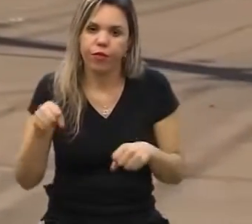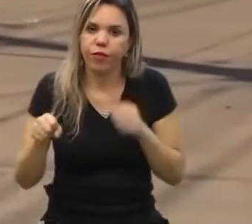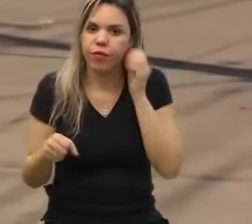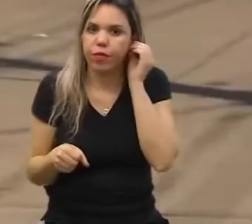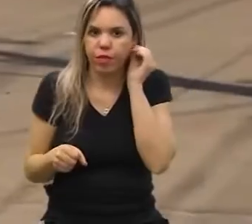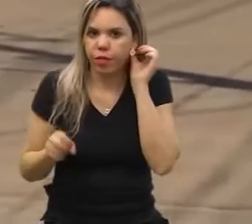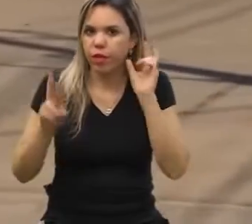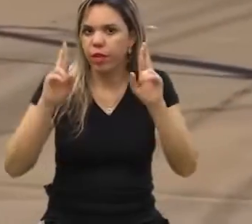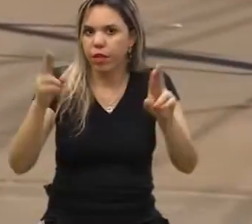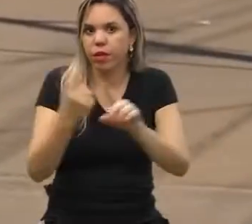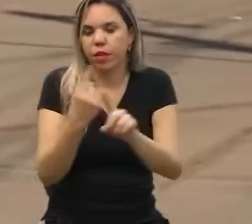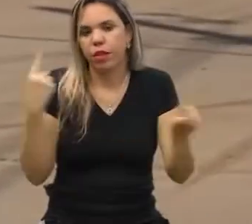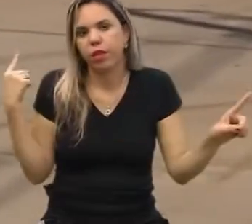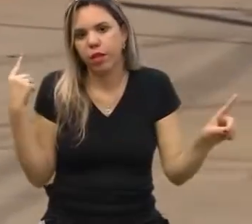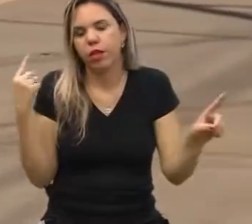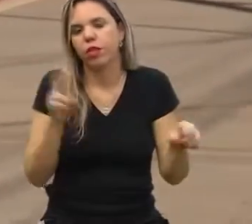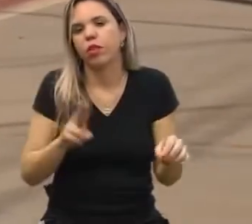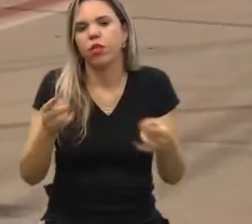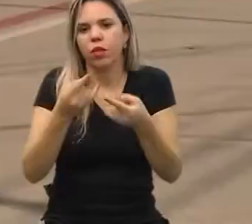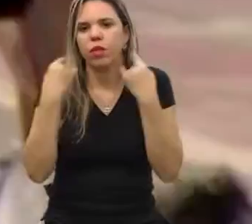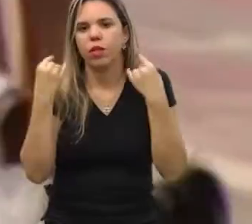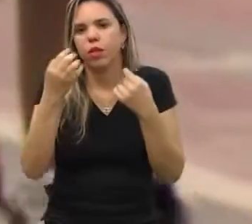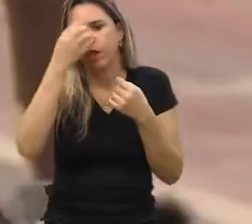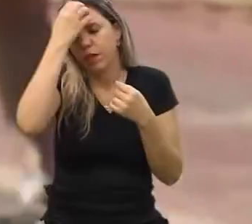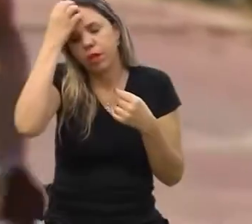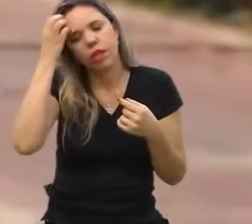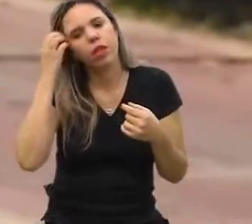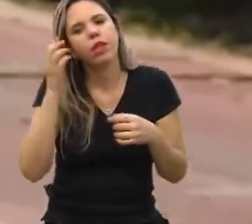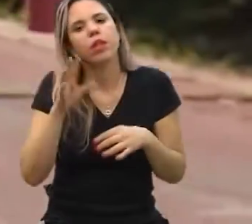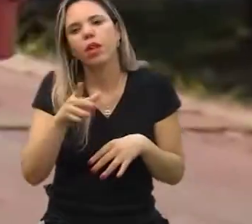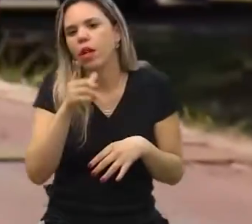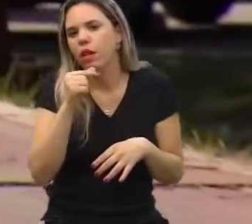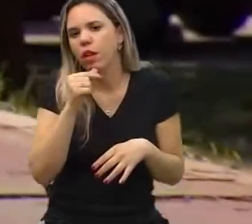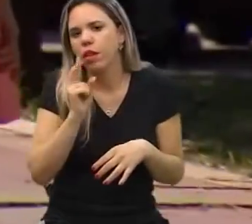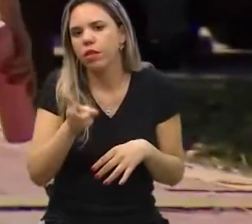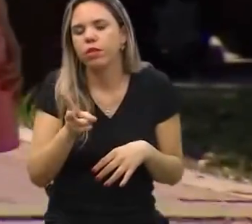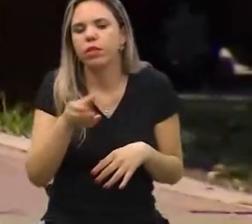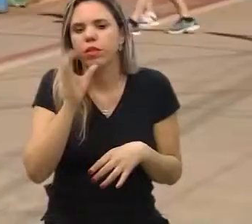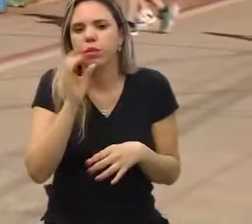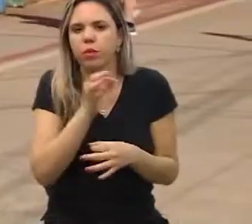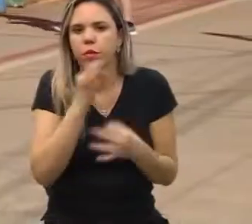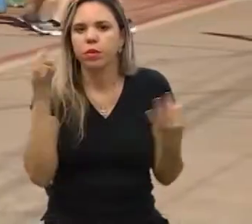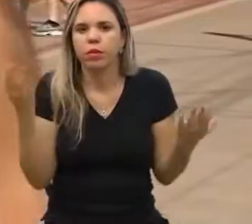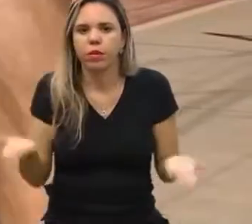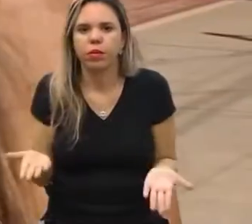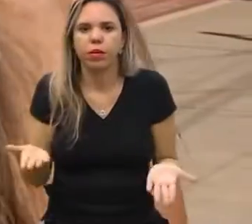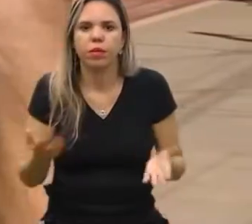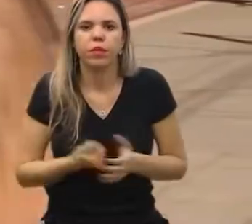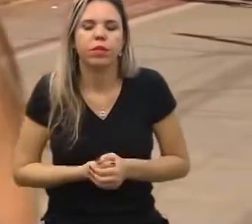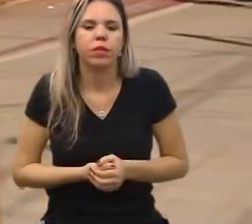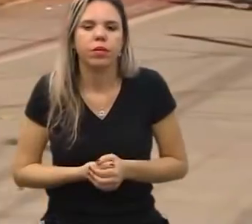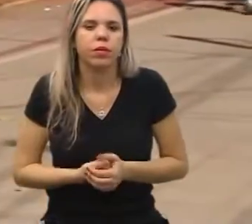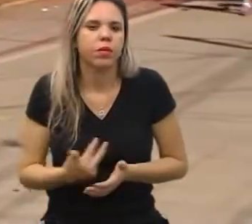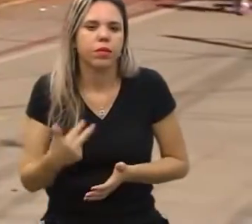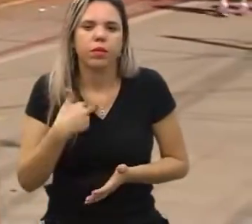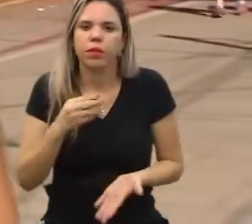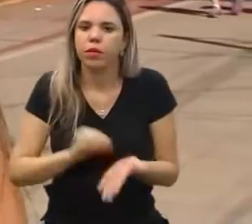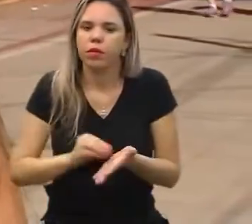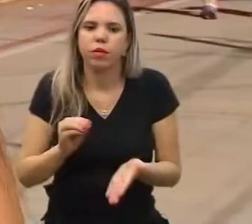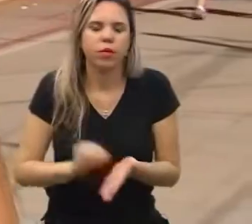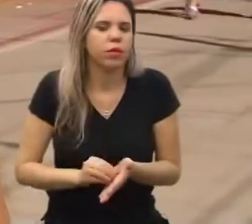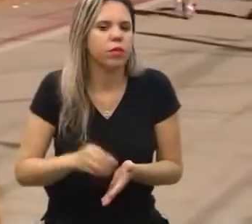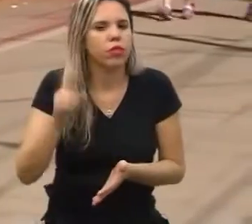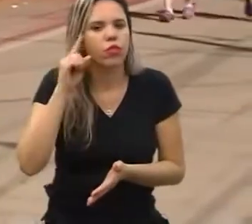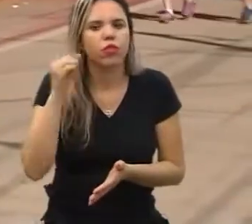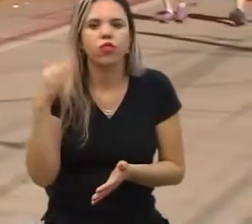sim, respeitando o distanciamento, usando máscara e tomando água, hidratando bem. A hidratação ela não pode faltar